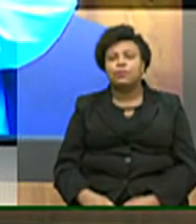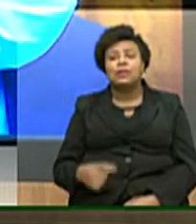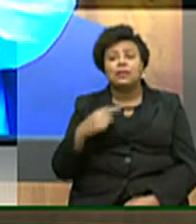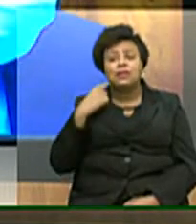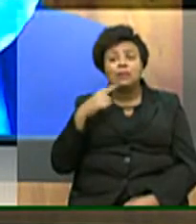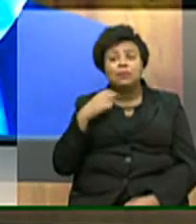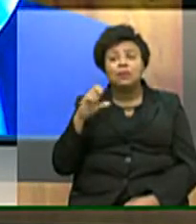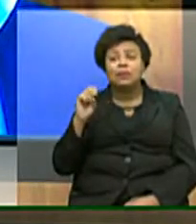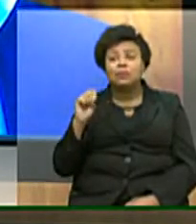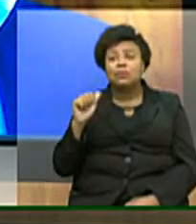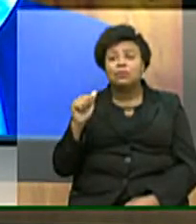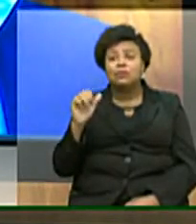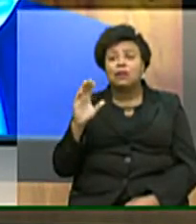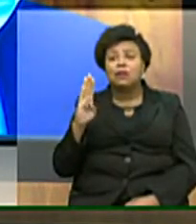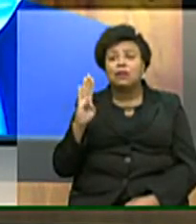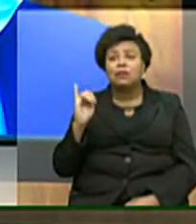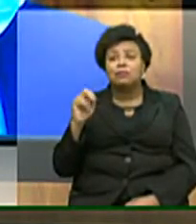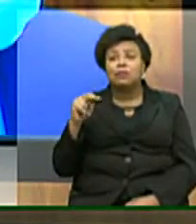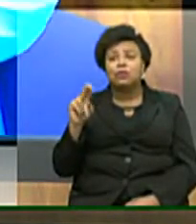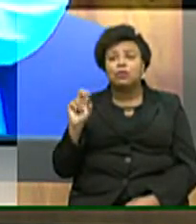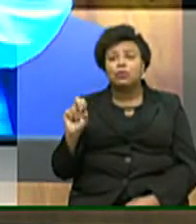Deputado Sabino.